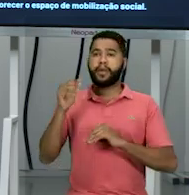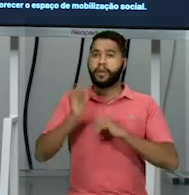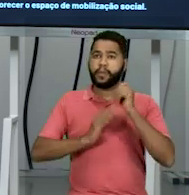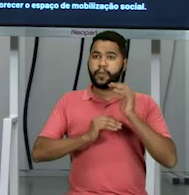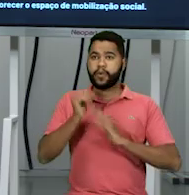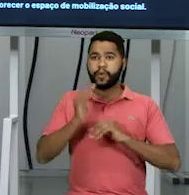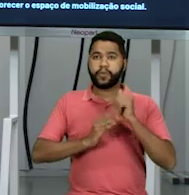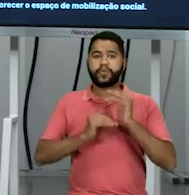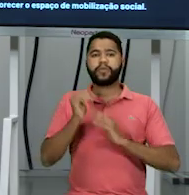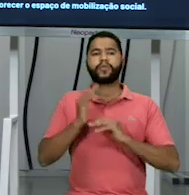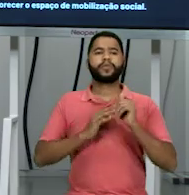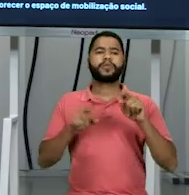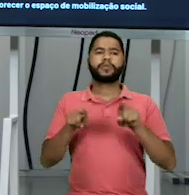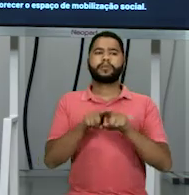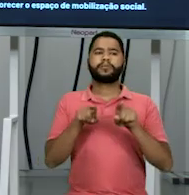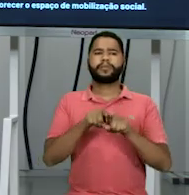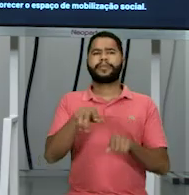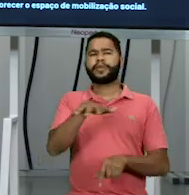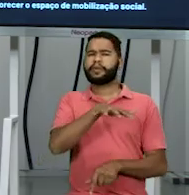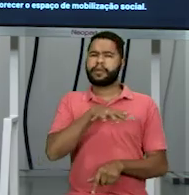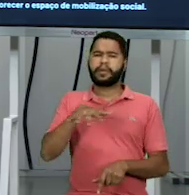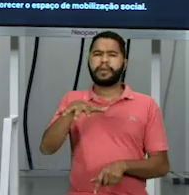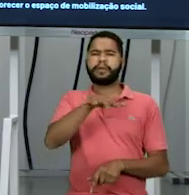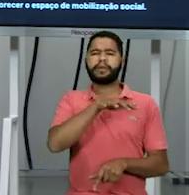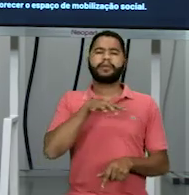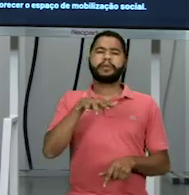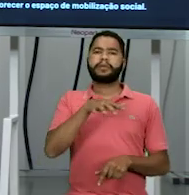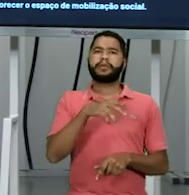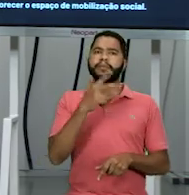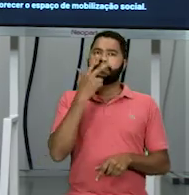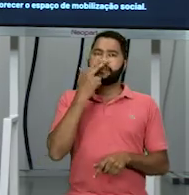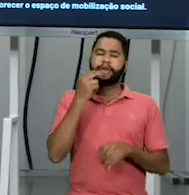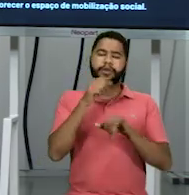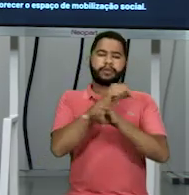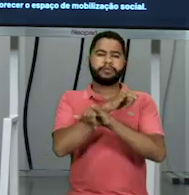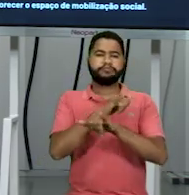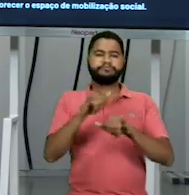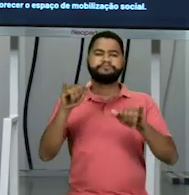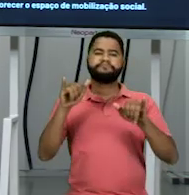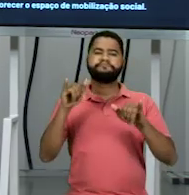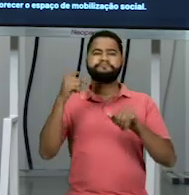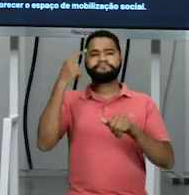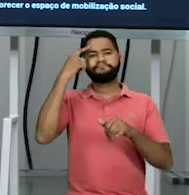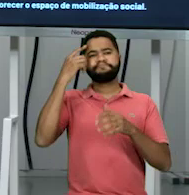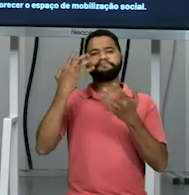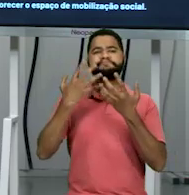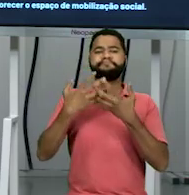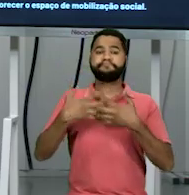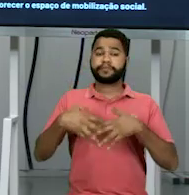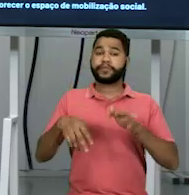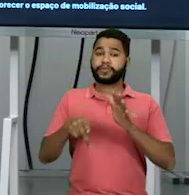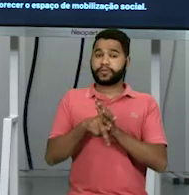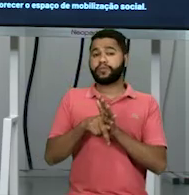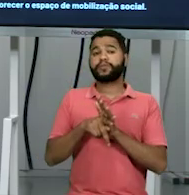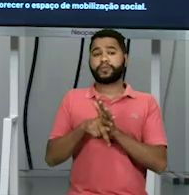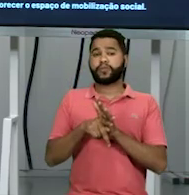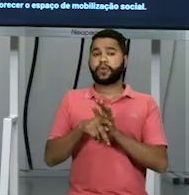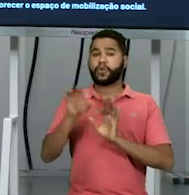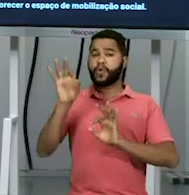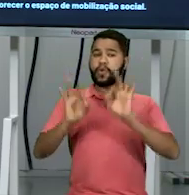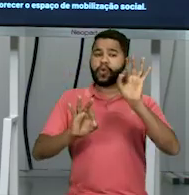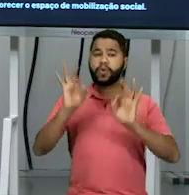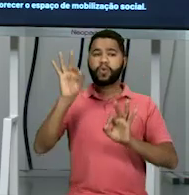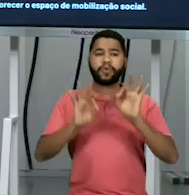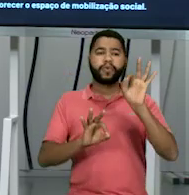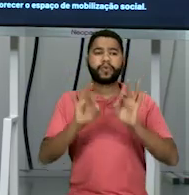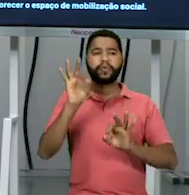profissionais, né, de diversas áreas, que vão ali, como eu disse para vocês, repensarem realmente o Estado Novo, organizado ali